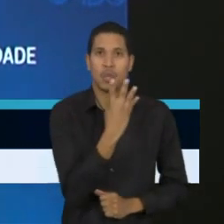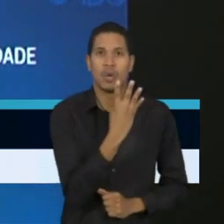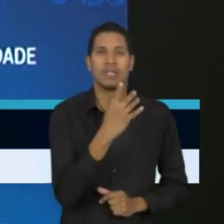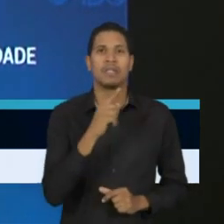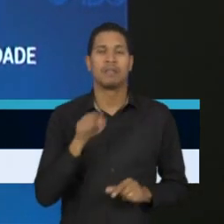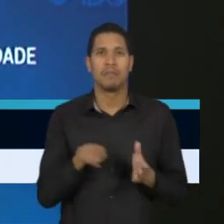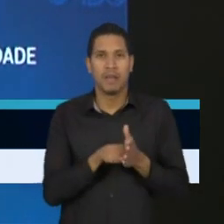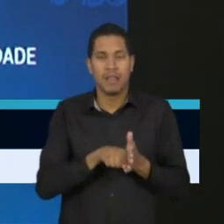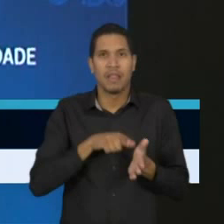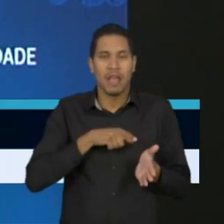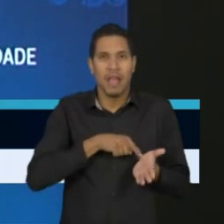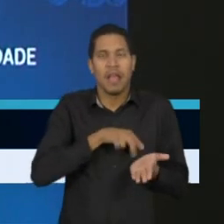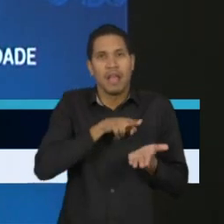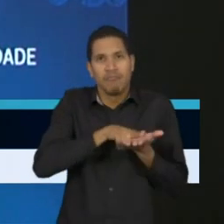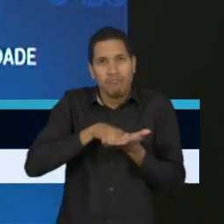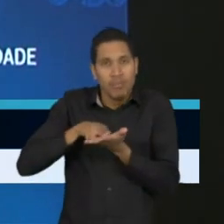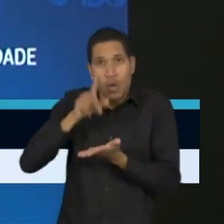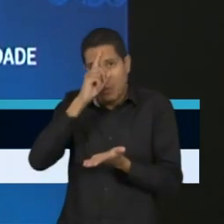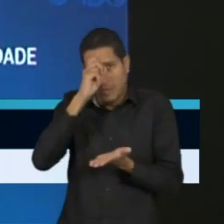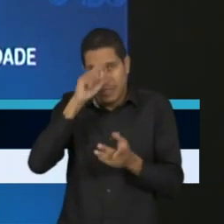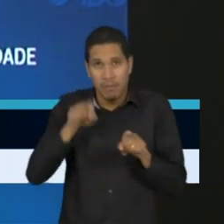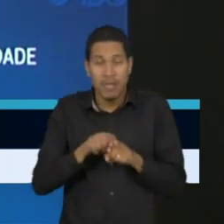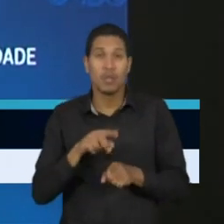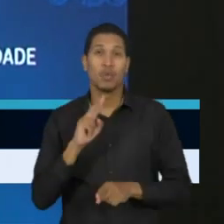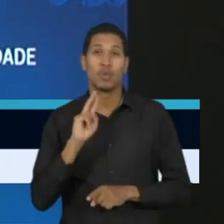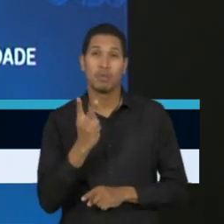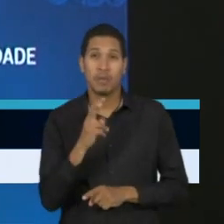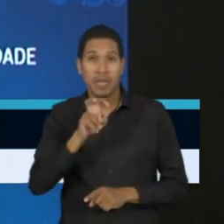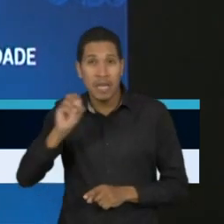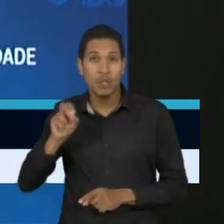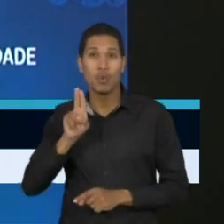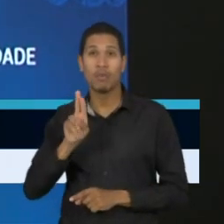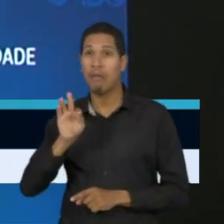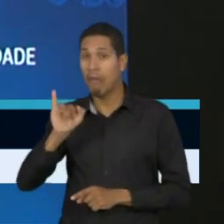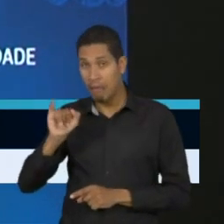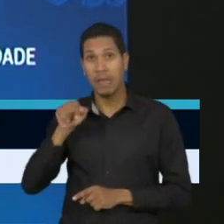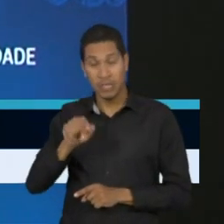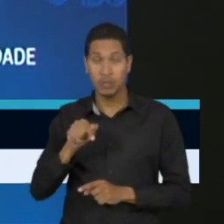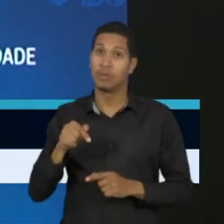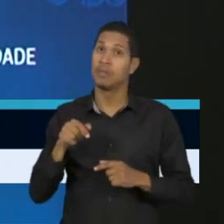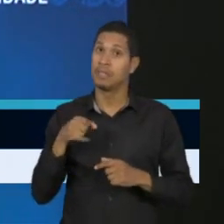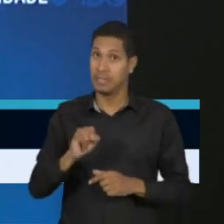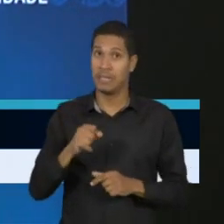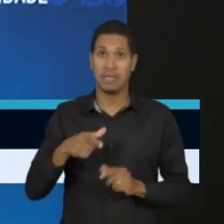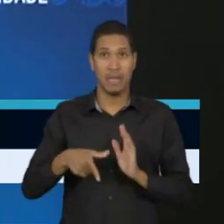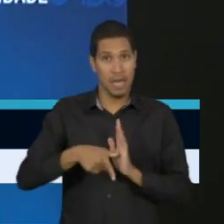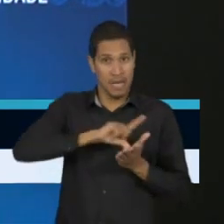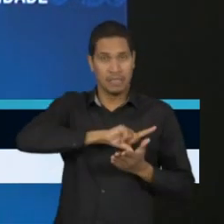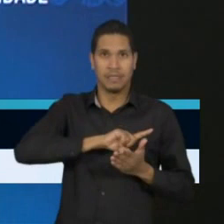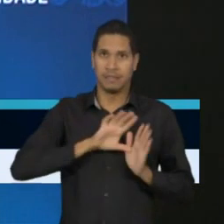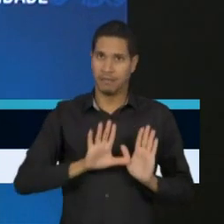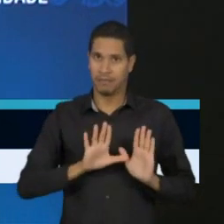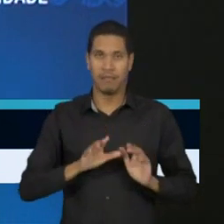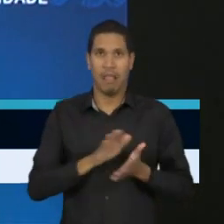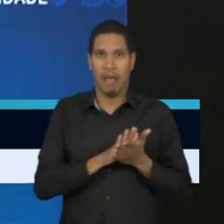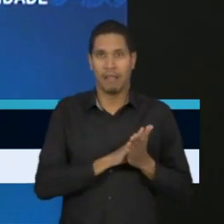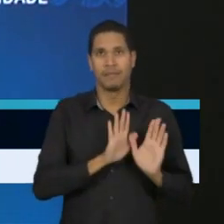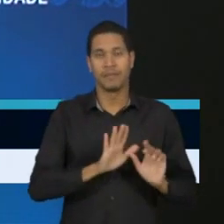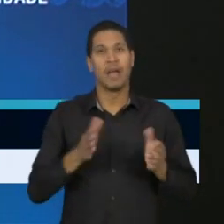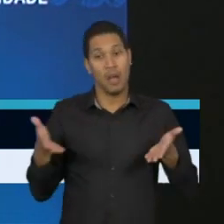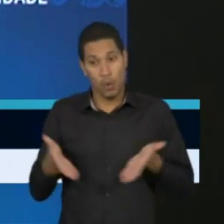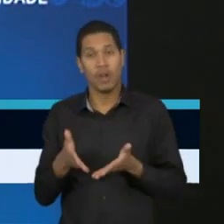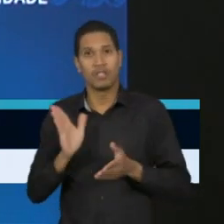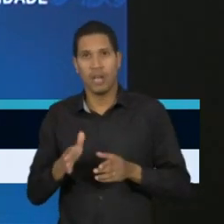e 6.500 de UTI. Então, esse era o cenário que se antecipava antes das medidas. Com